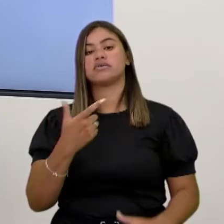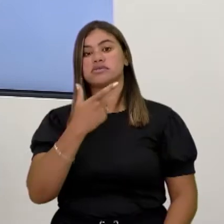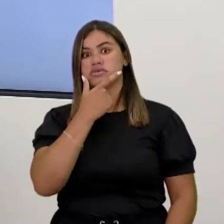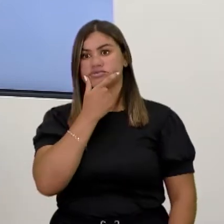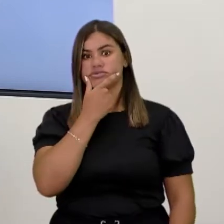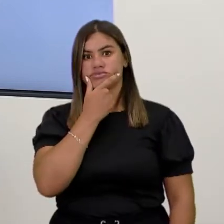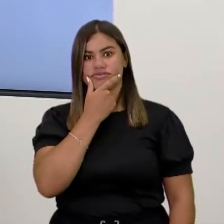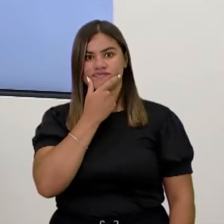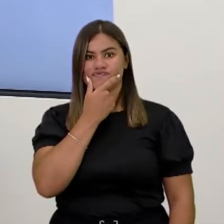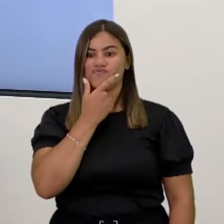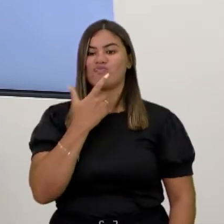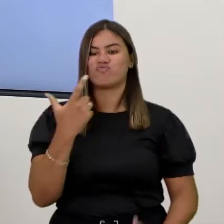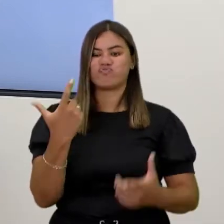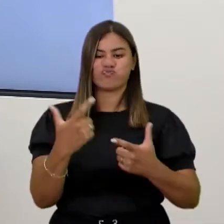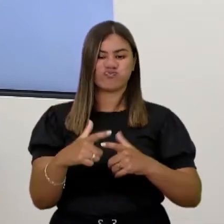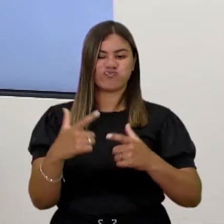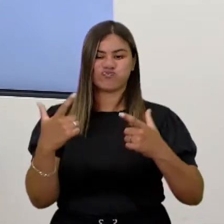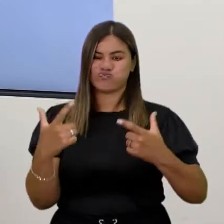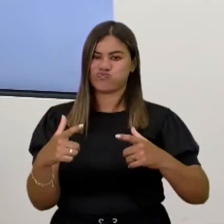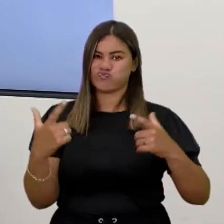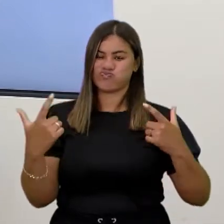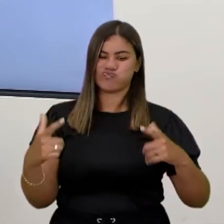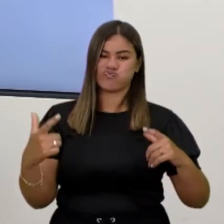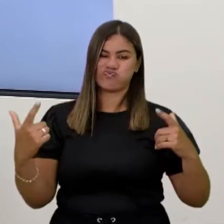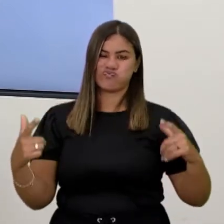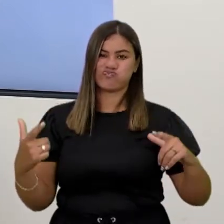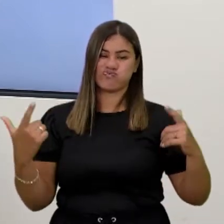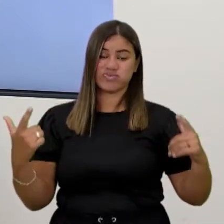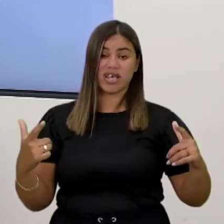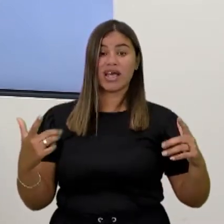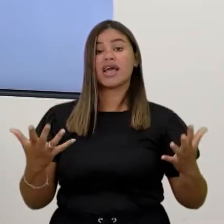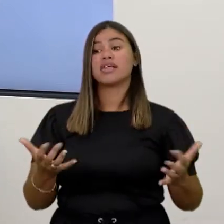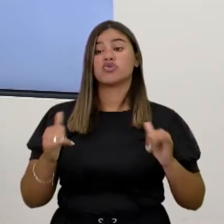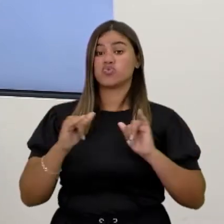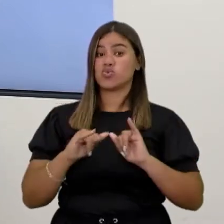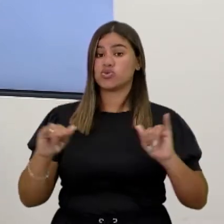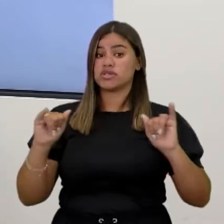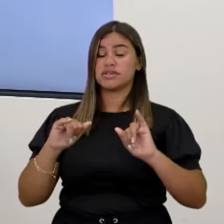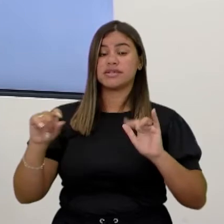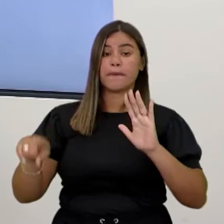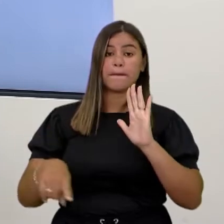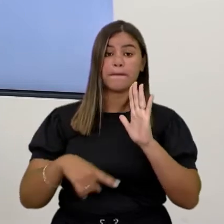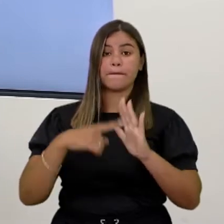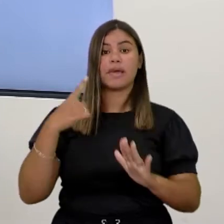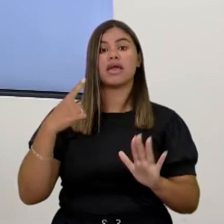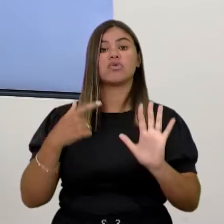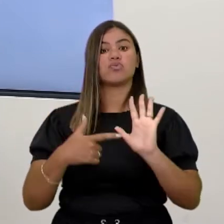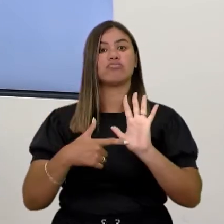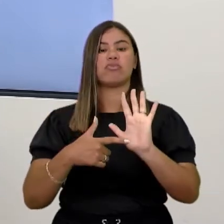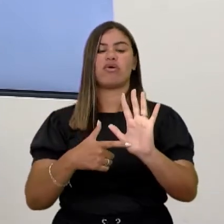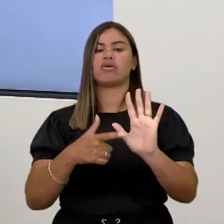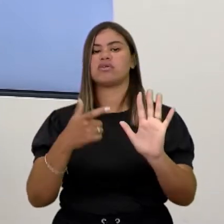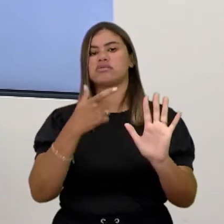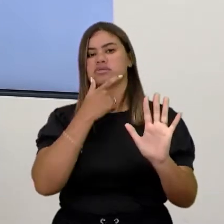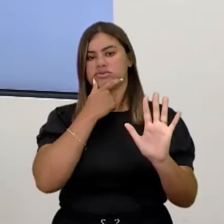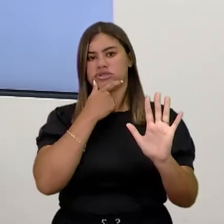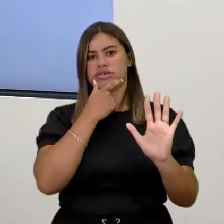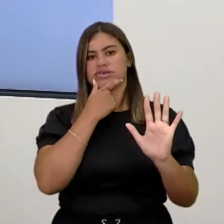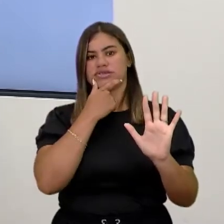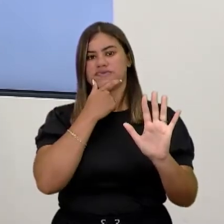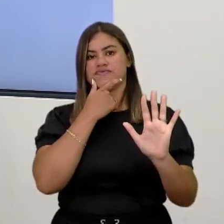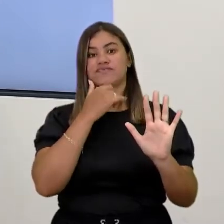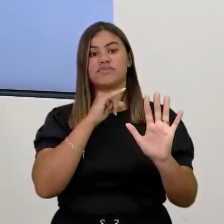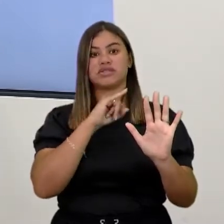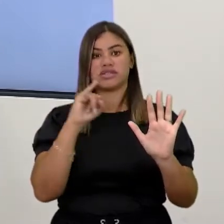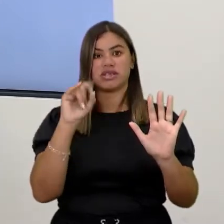maior. Então, as notícias acontecem primeiro em inglês, as pautas internacionais, com certeza. Se é importante, passa pela